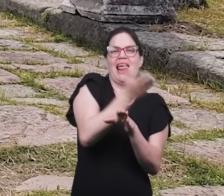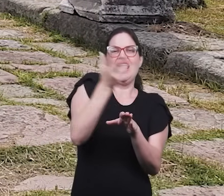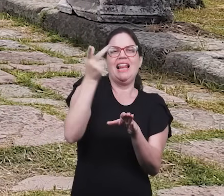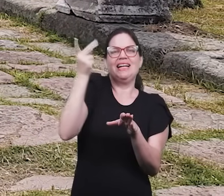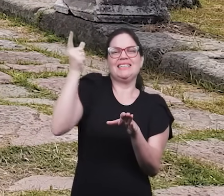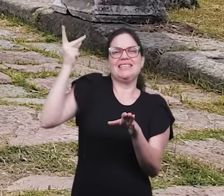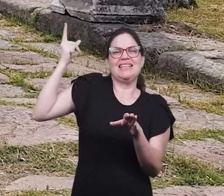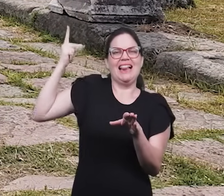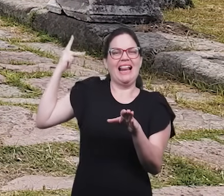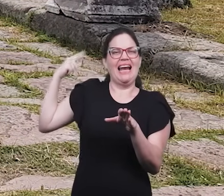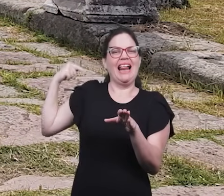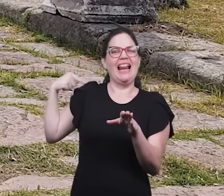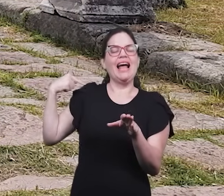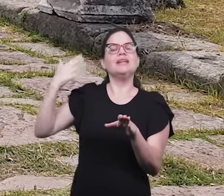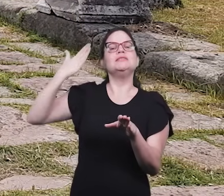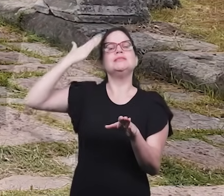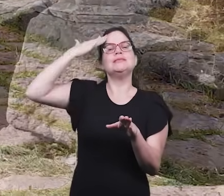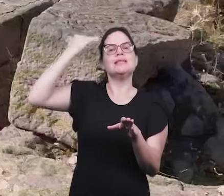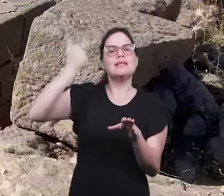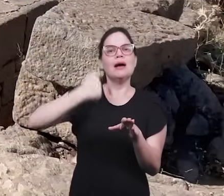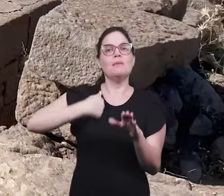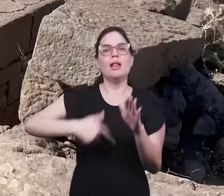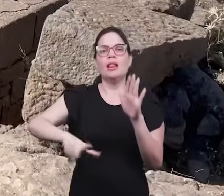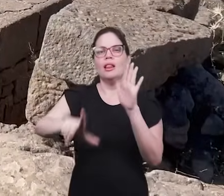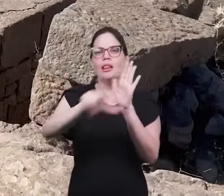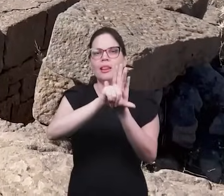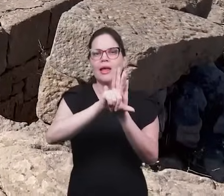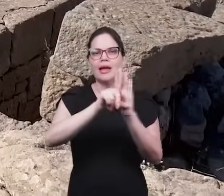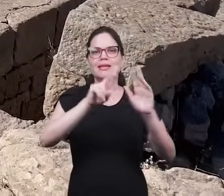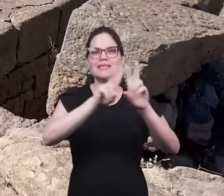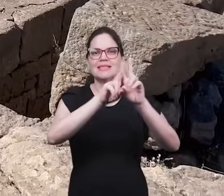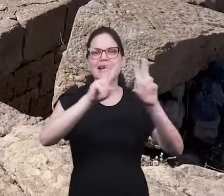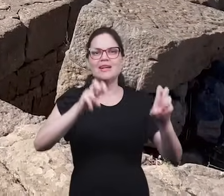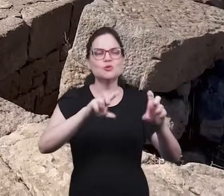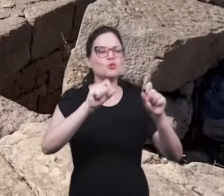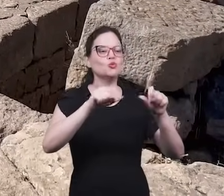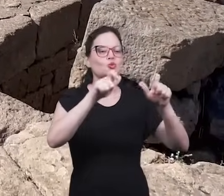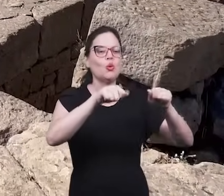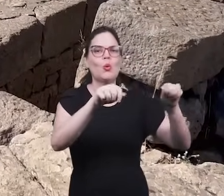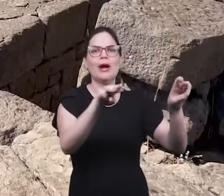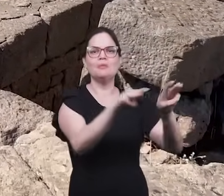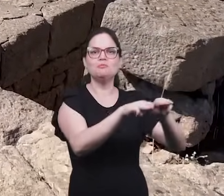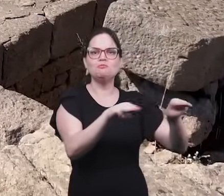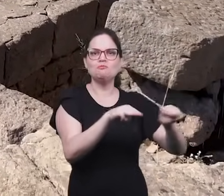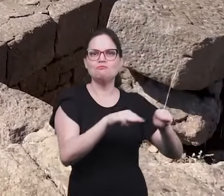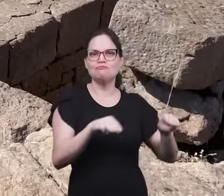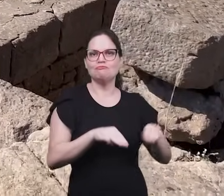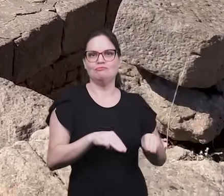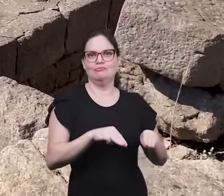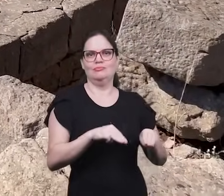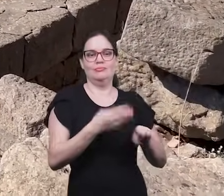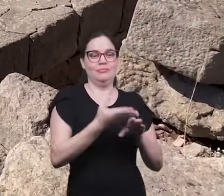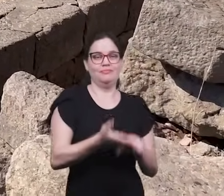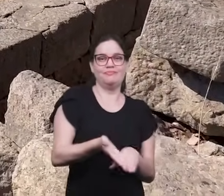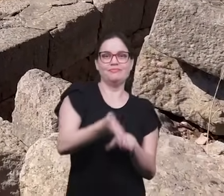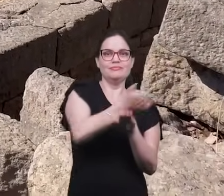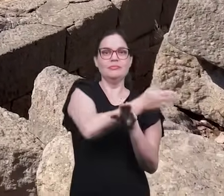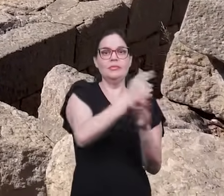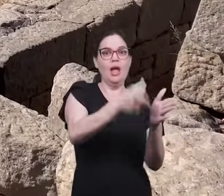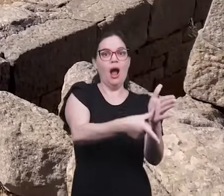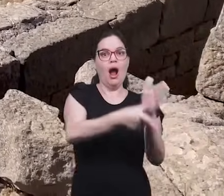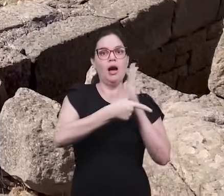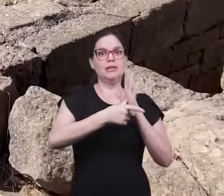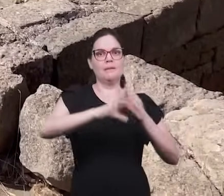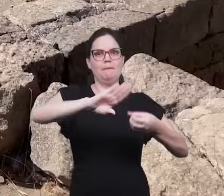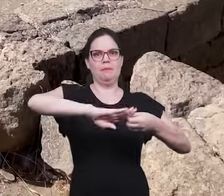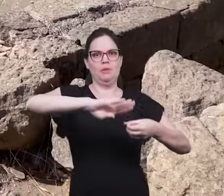ele pega as leis de Hammurabi, né? Então, Assurbanipal, Assaradão, então aqueles